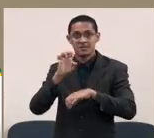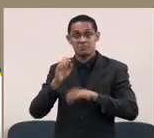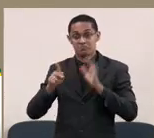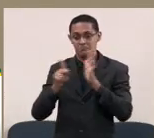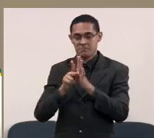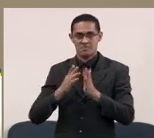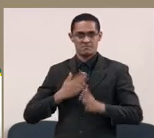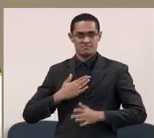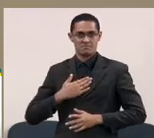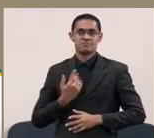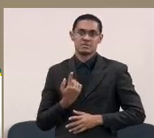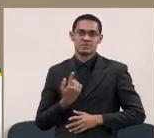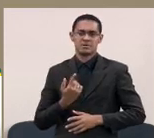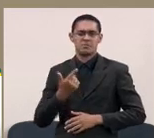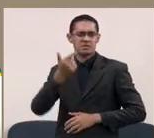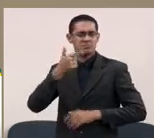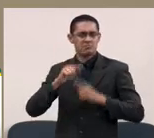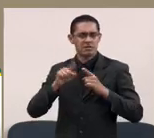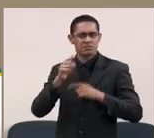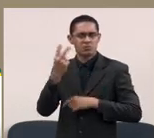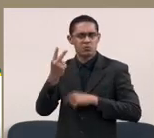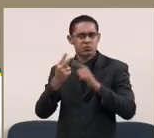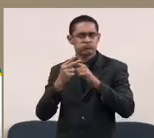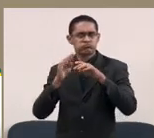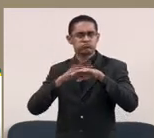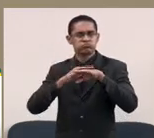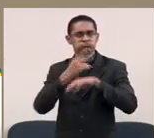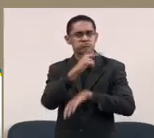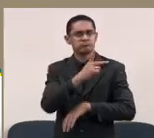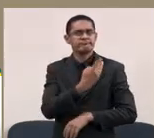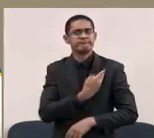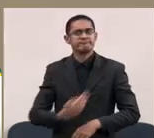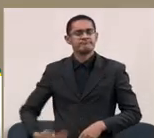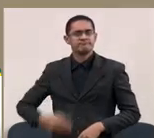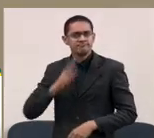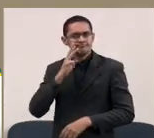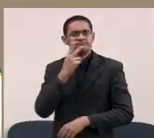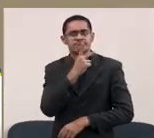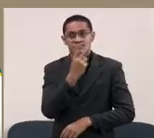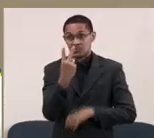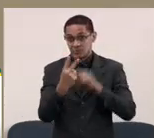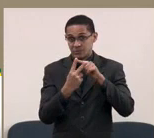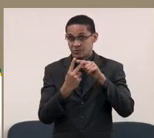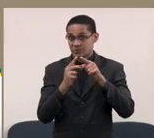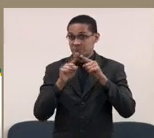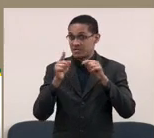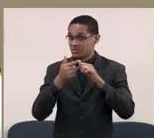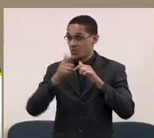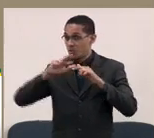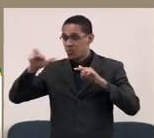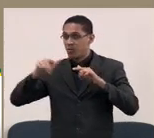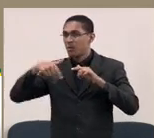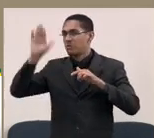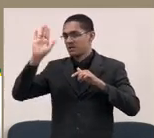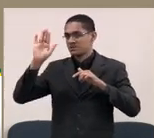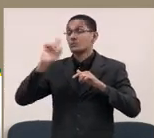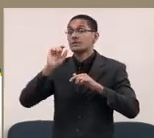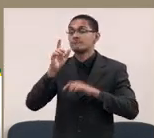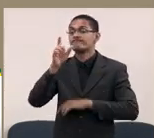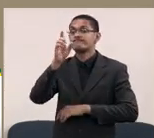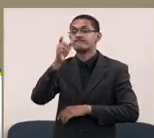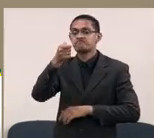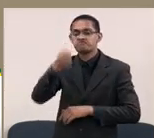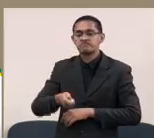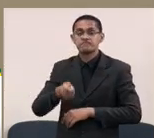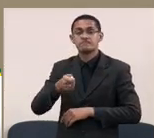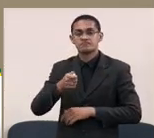duas, que são de autoria do Poder Executivo, do governador Valdez Góes, que justamente é a garantia da isenção